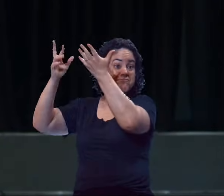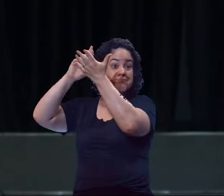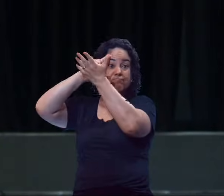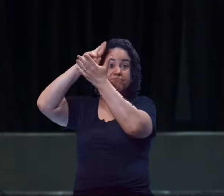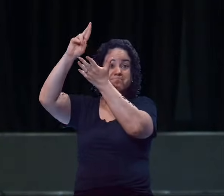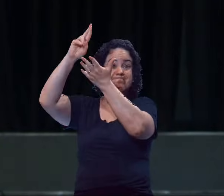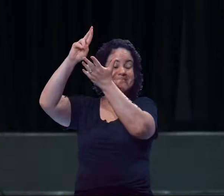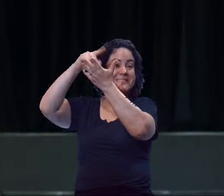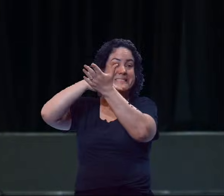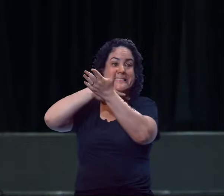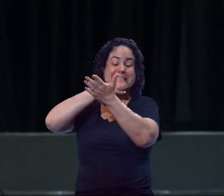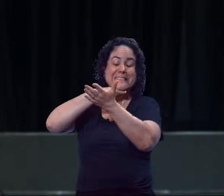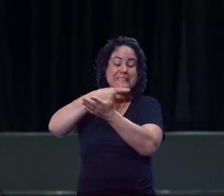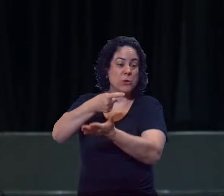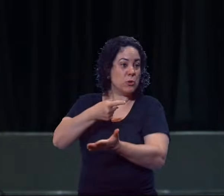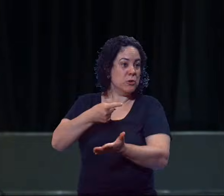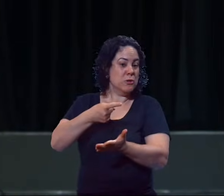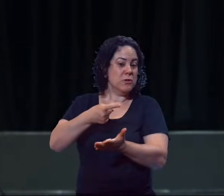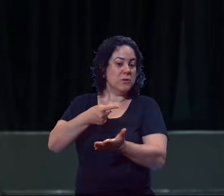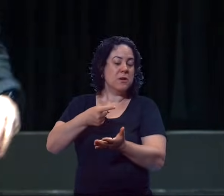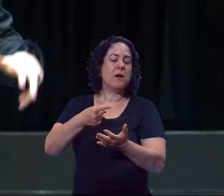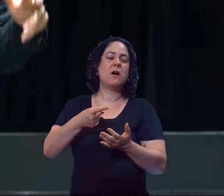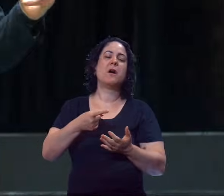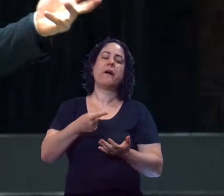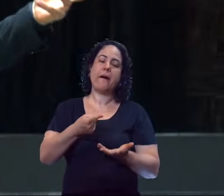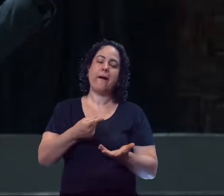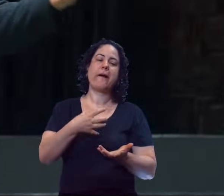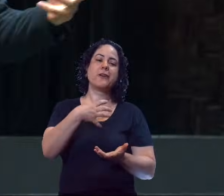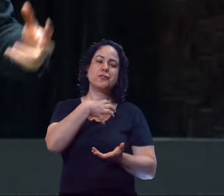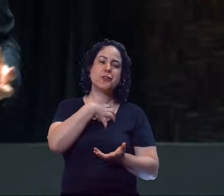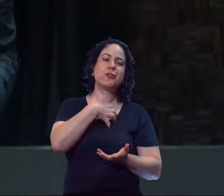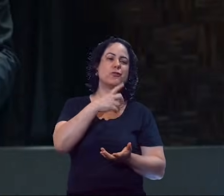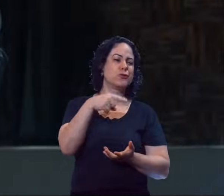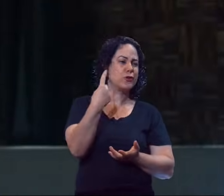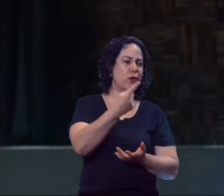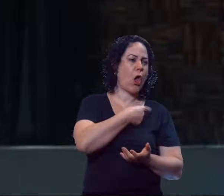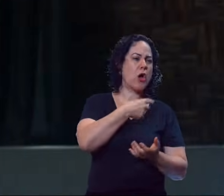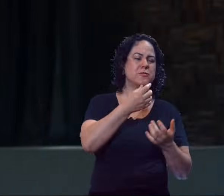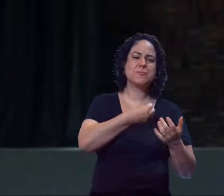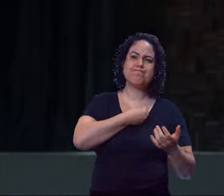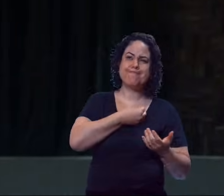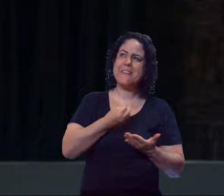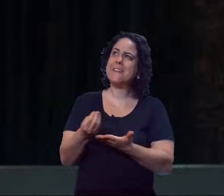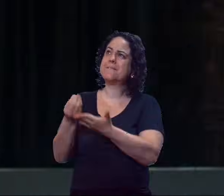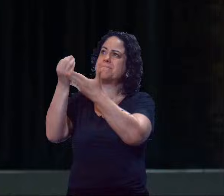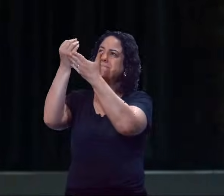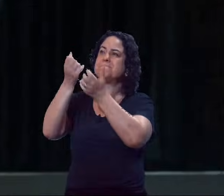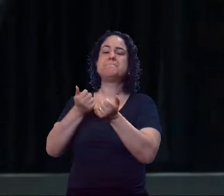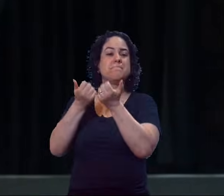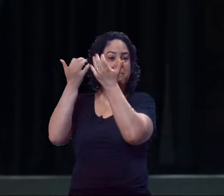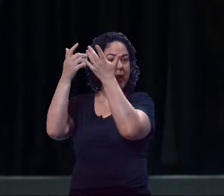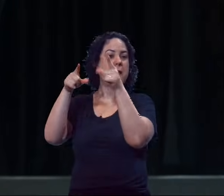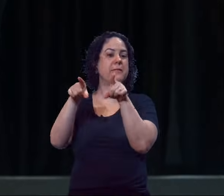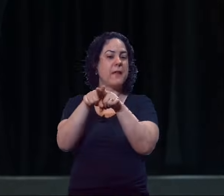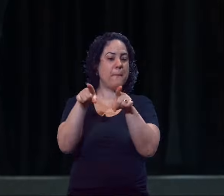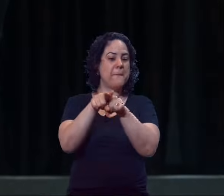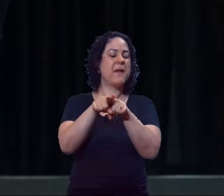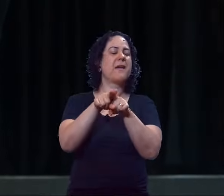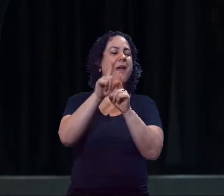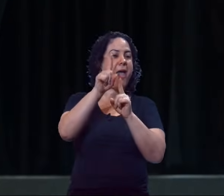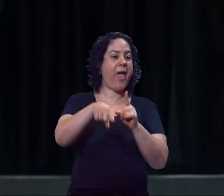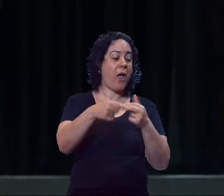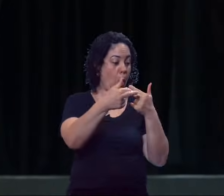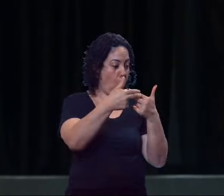consagrados ao Senhor. Uma das formas de nós nos consagrarmos é também